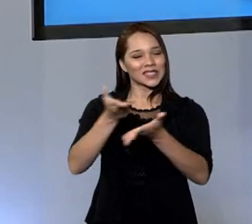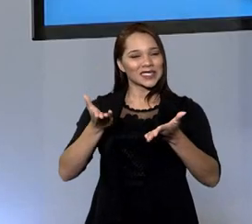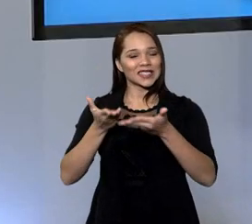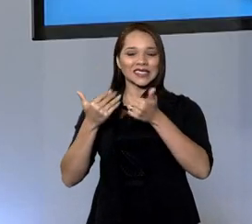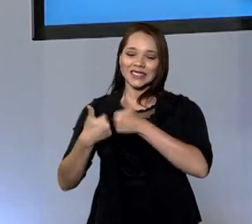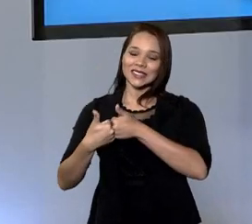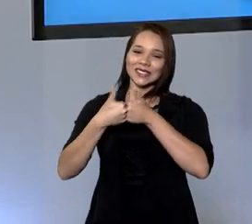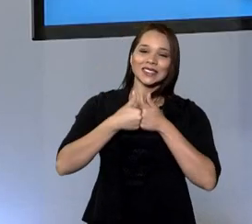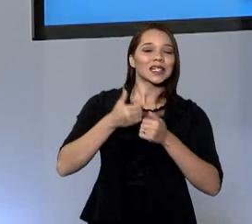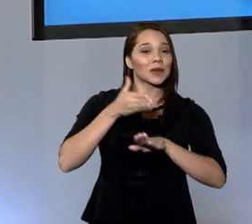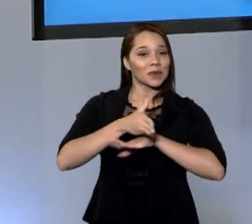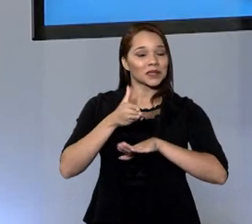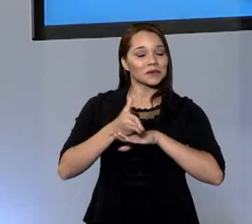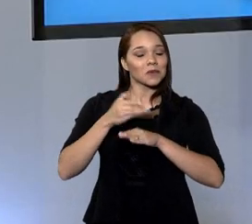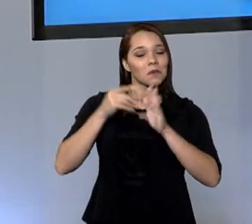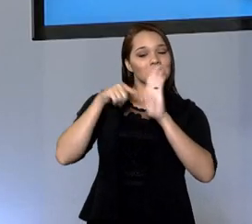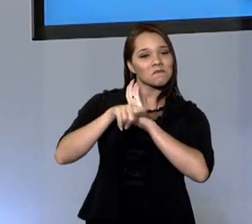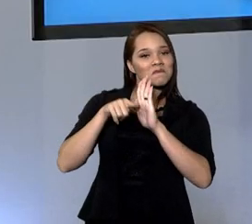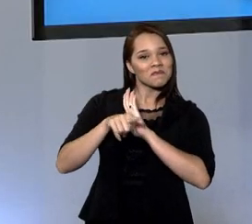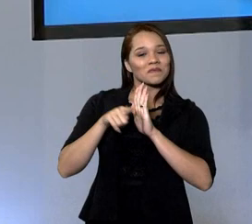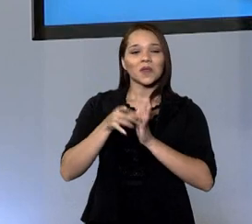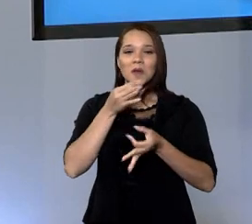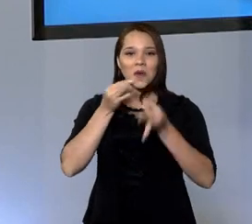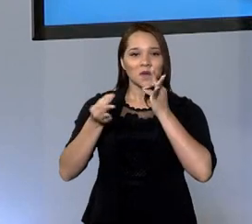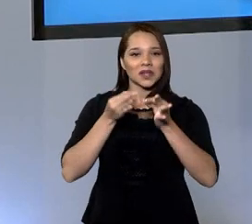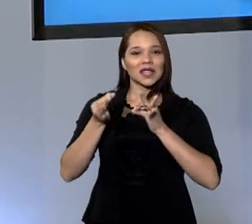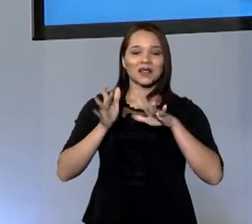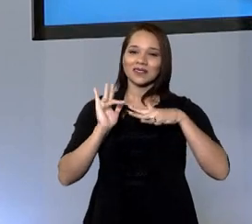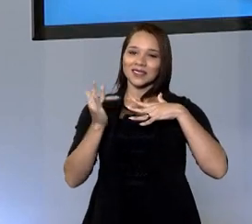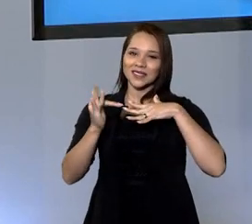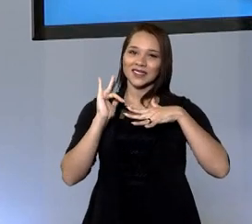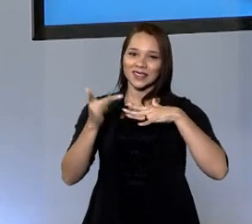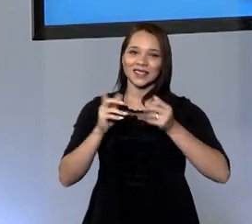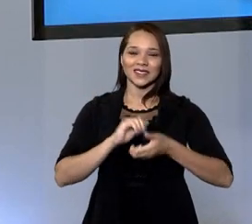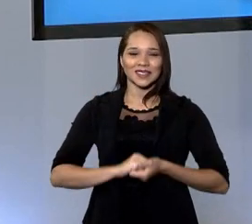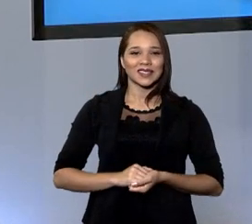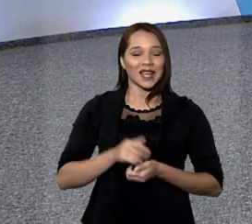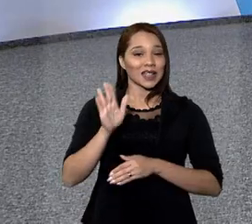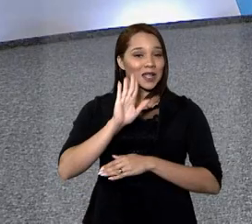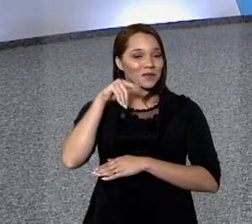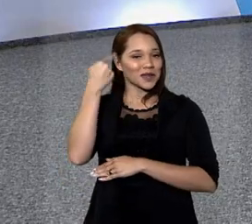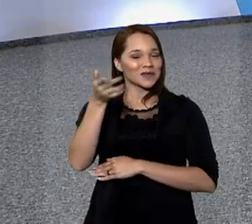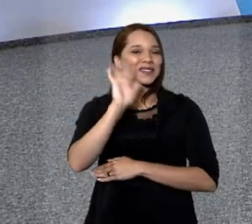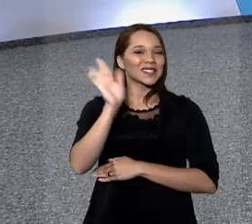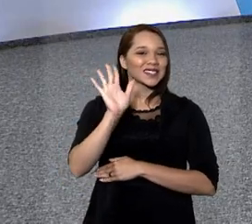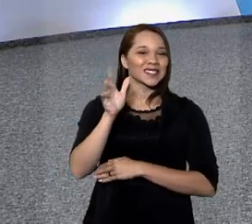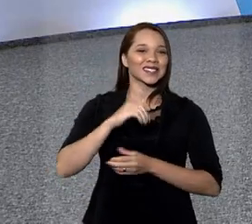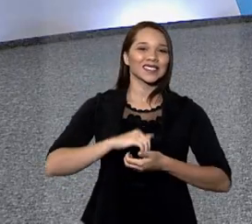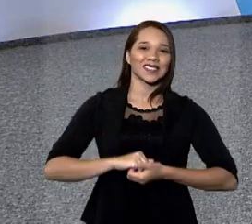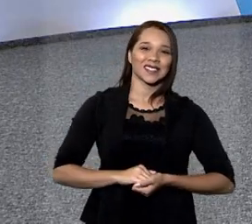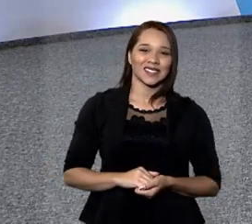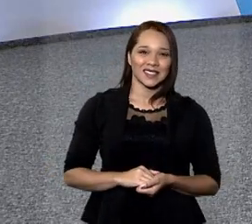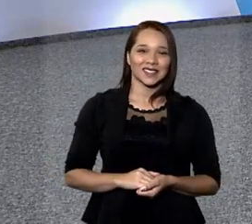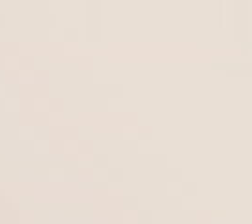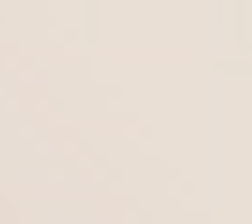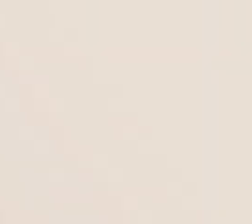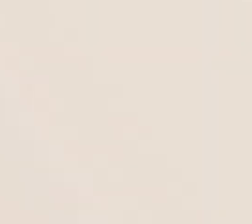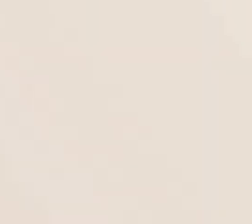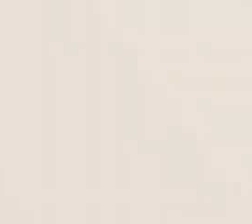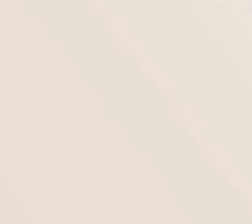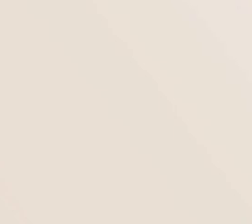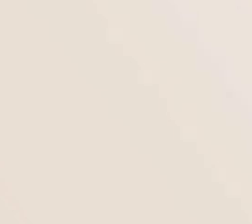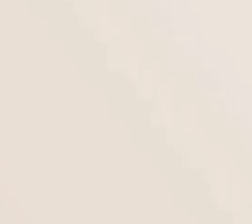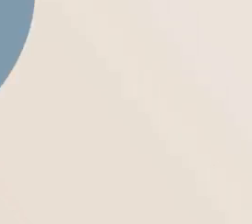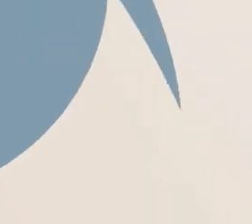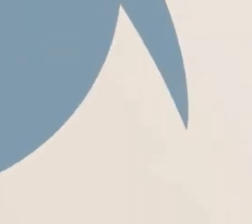agradecer também é você que nos acompanhou e participou enviando perguntas e comentários pelas redes sociais até a próxima tchau